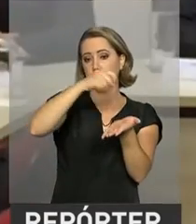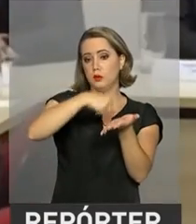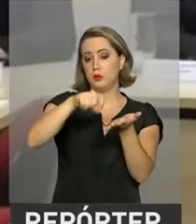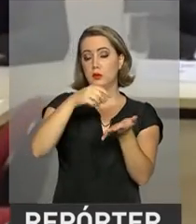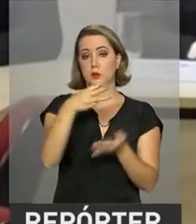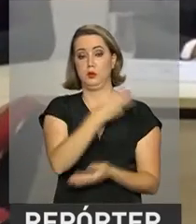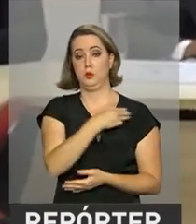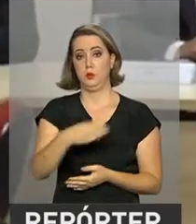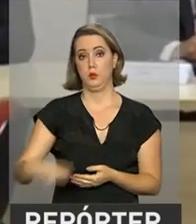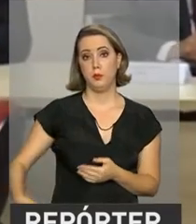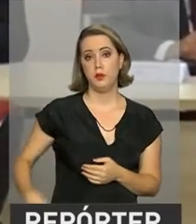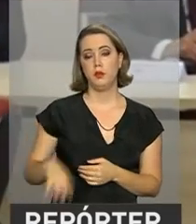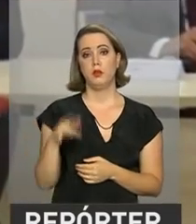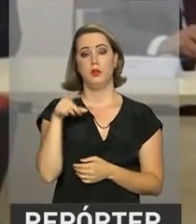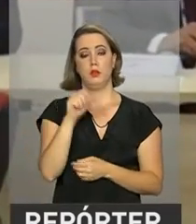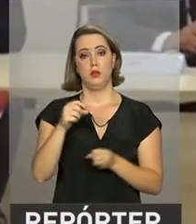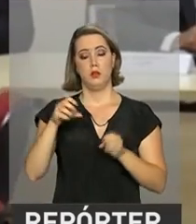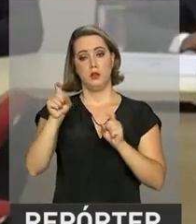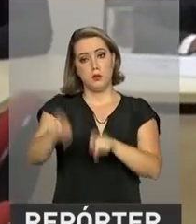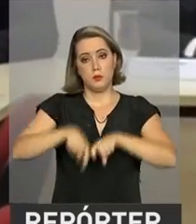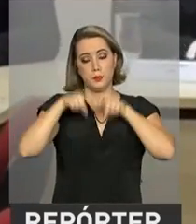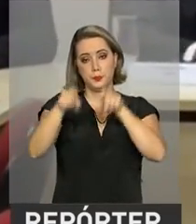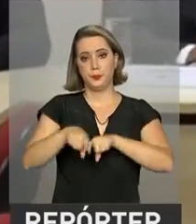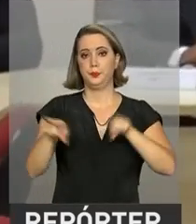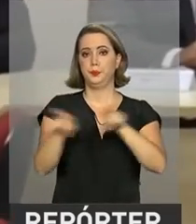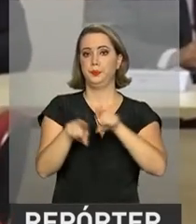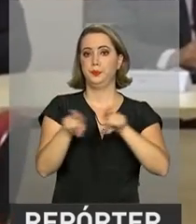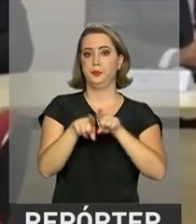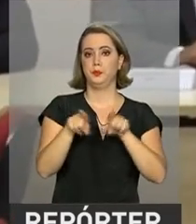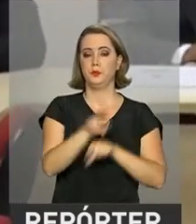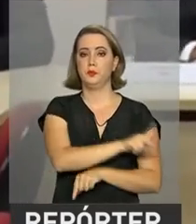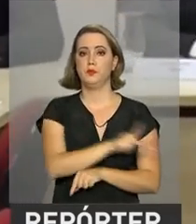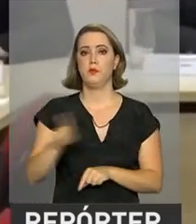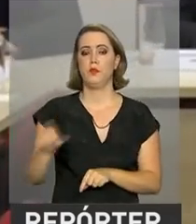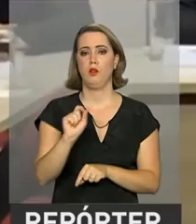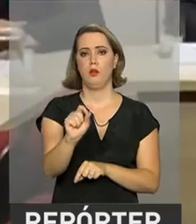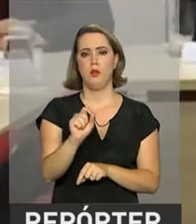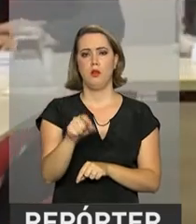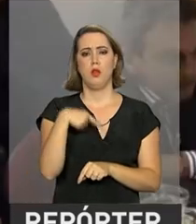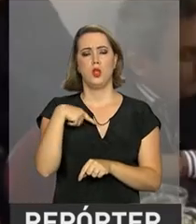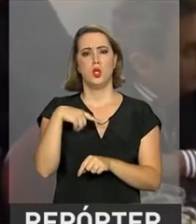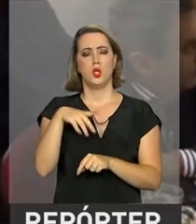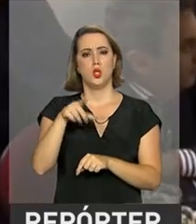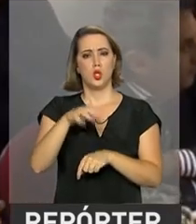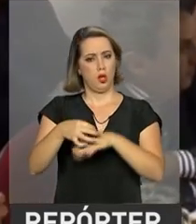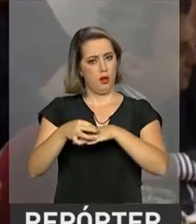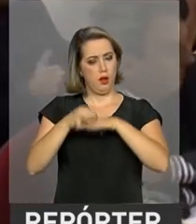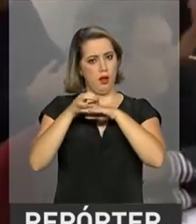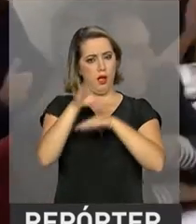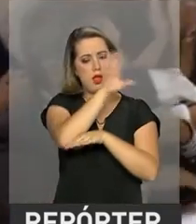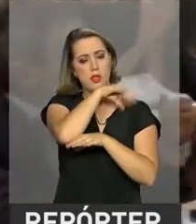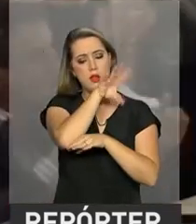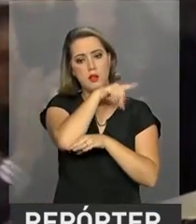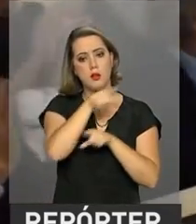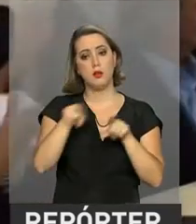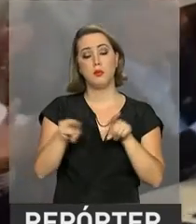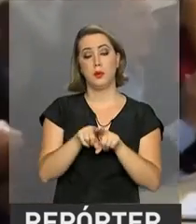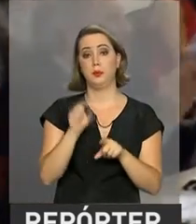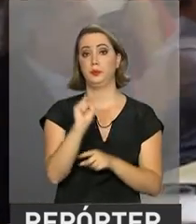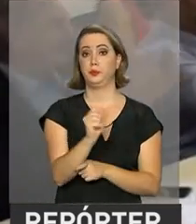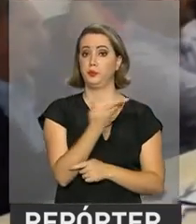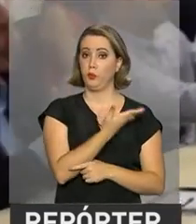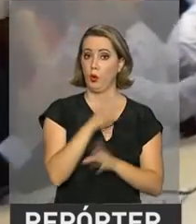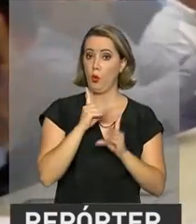blairo maggi eo presidente executivo da associação brasileira de proteína animal o espírito da agricultura francisco